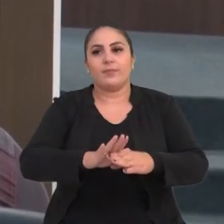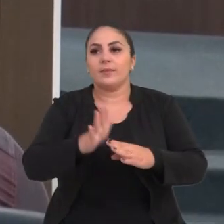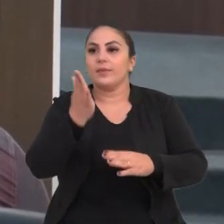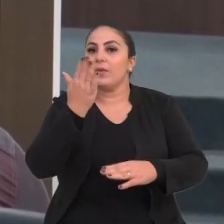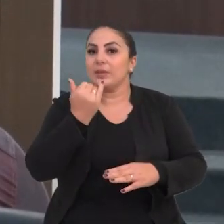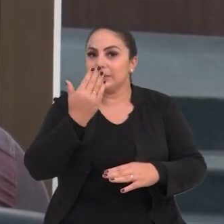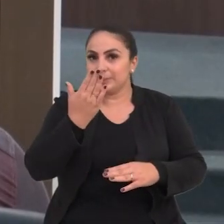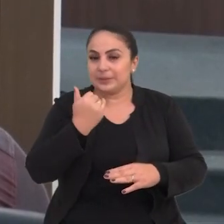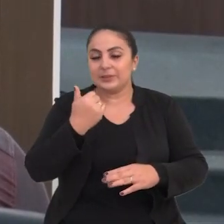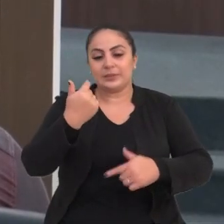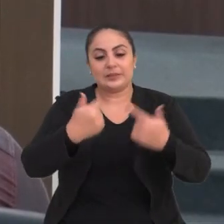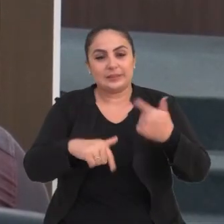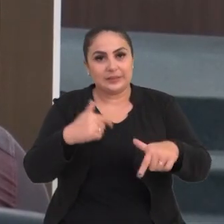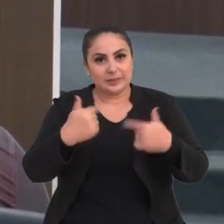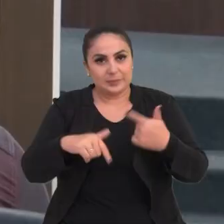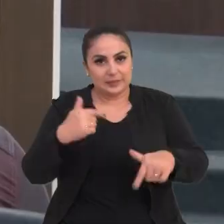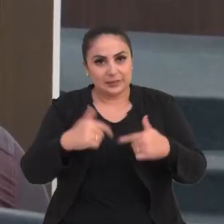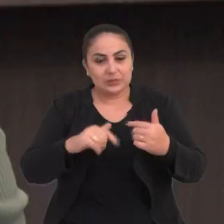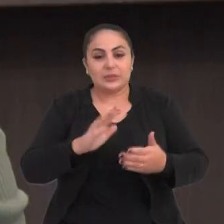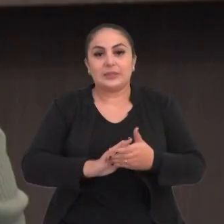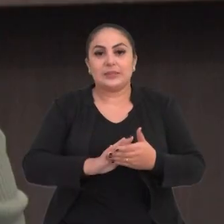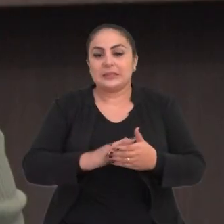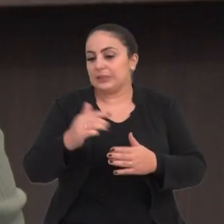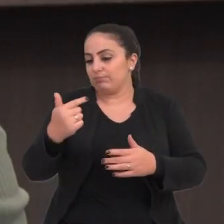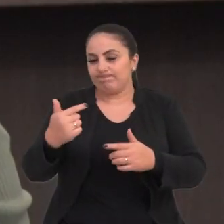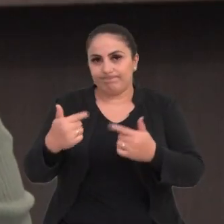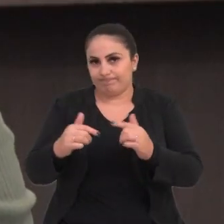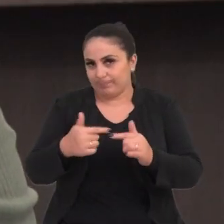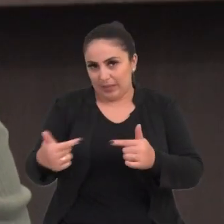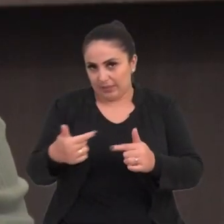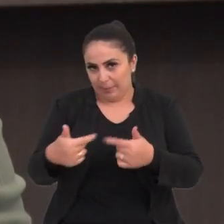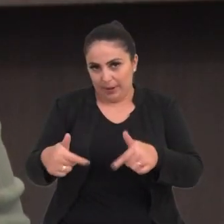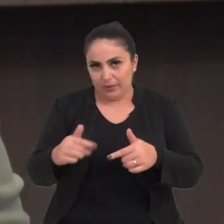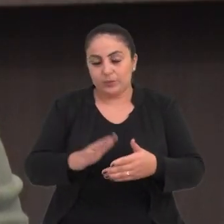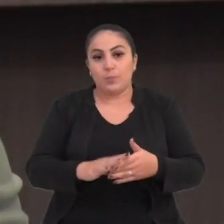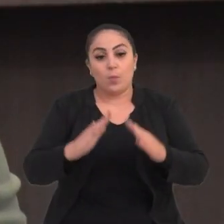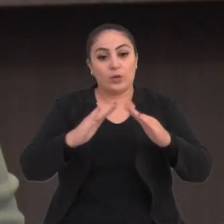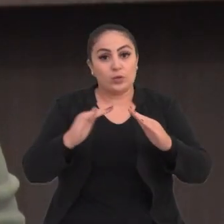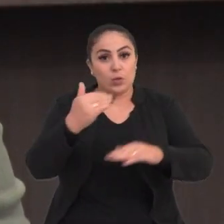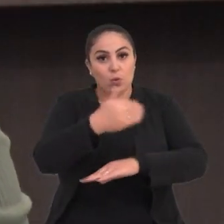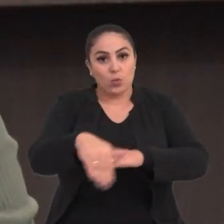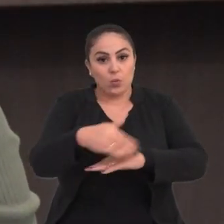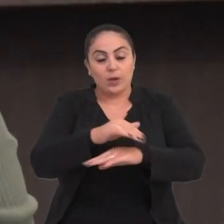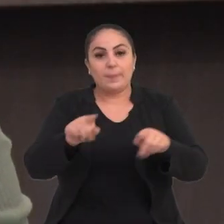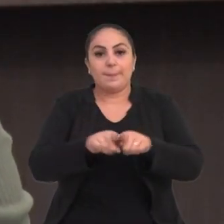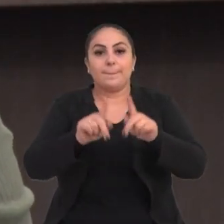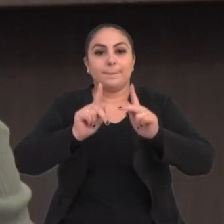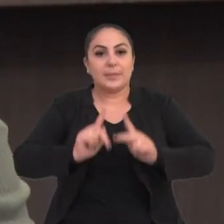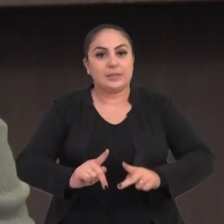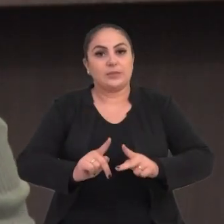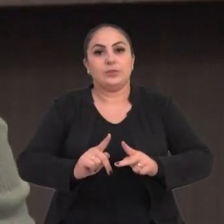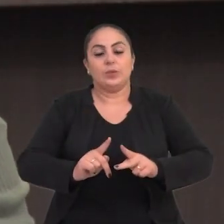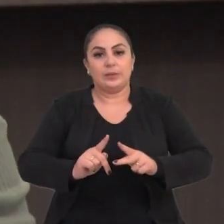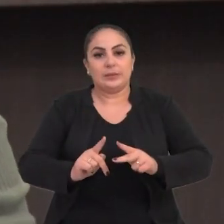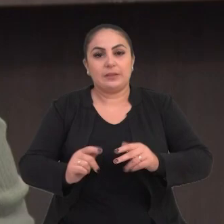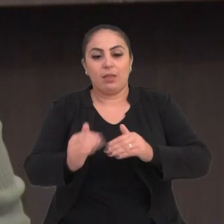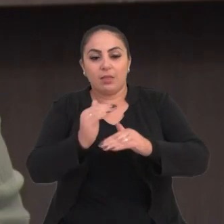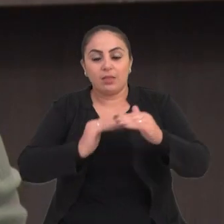com a alimentação de trabalhadores, desempregados, moradores de rua e pessoas em situação